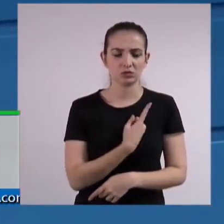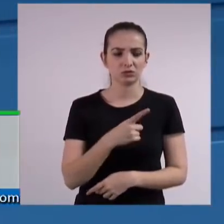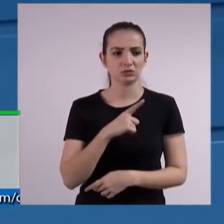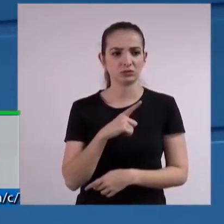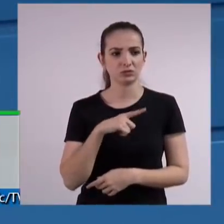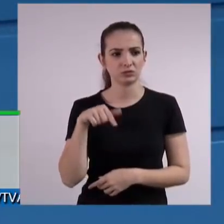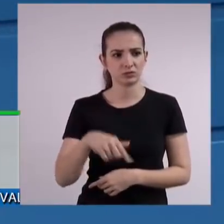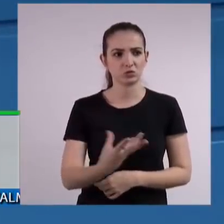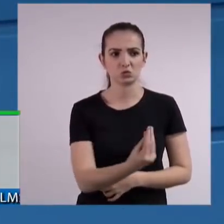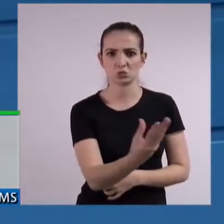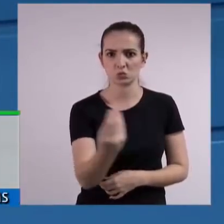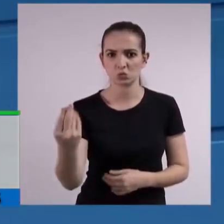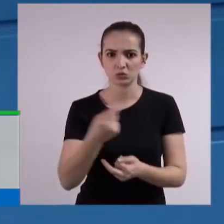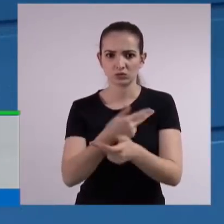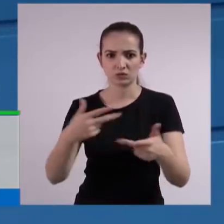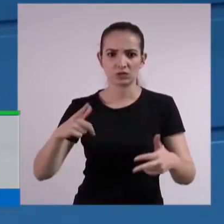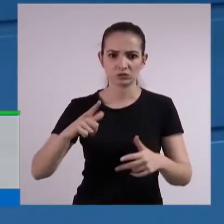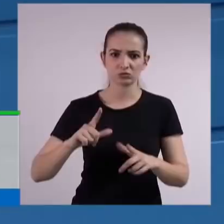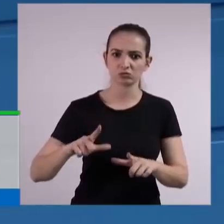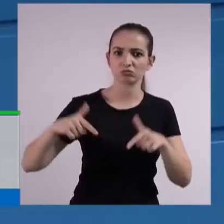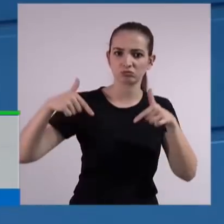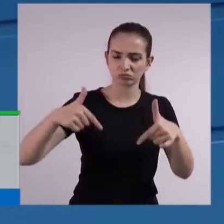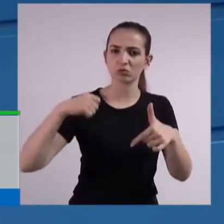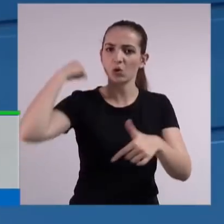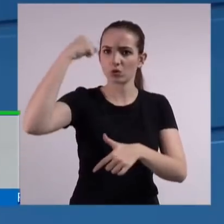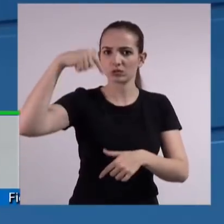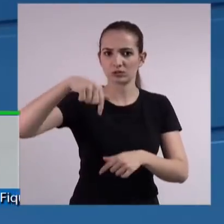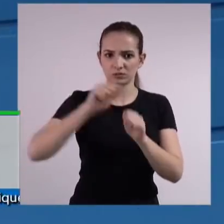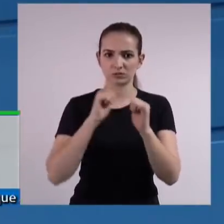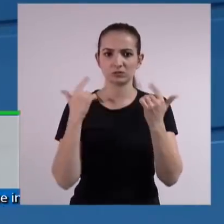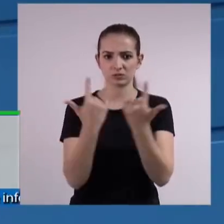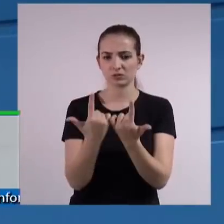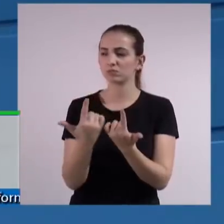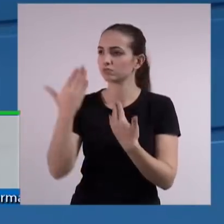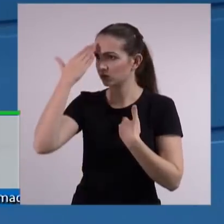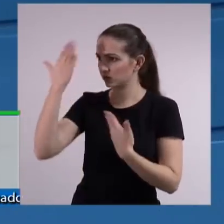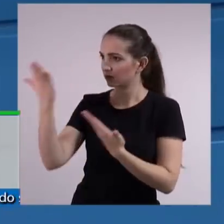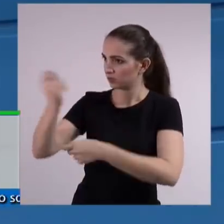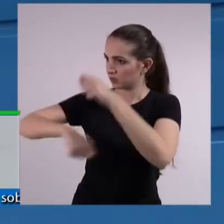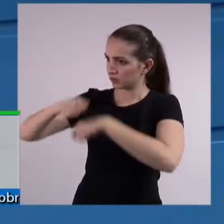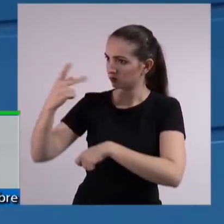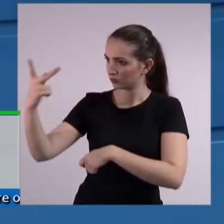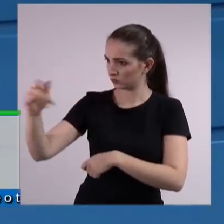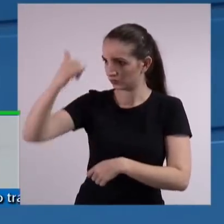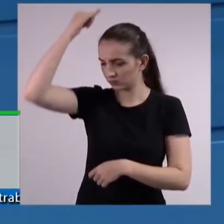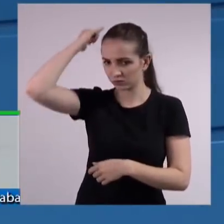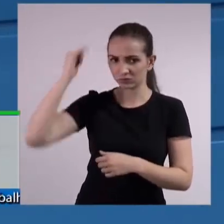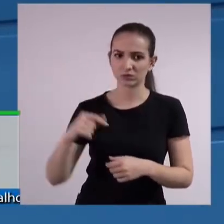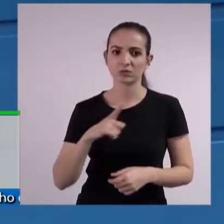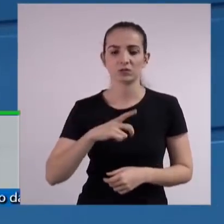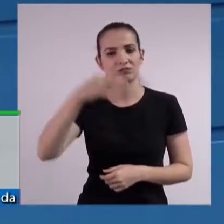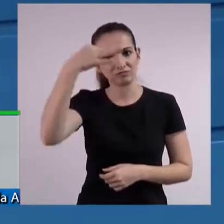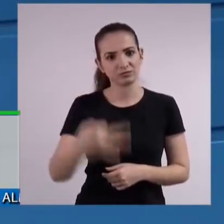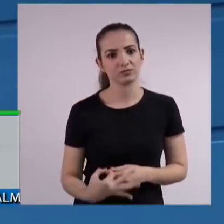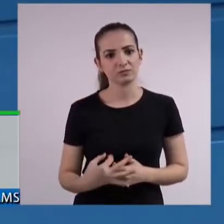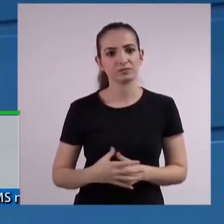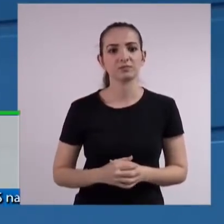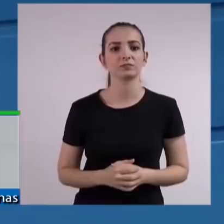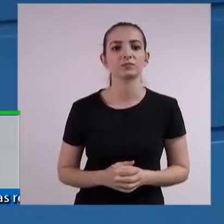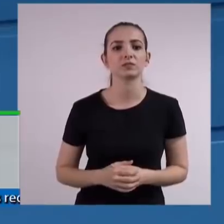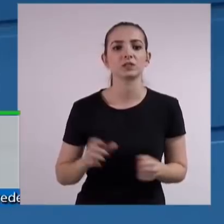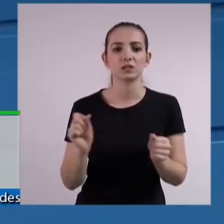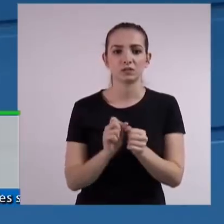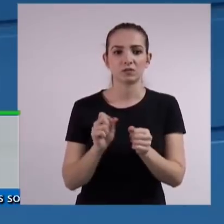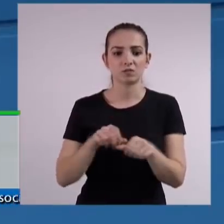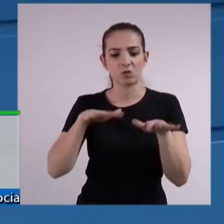hoje muitas conquistas aqui na Assembleia Legislativa, graças à administração de Vossa Excelência. Tenho certeza que fará